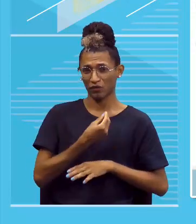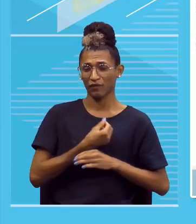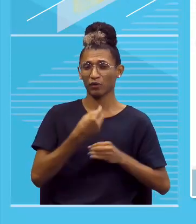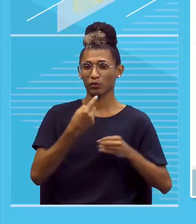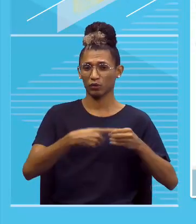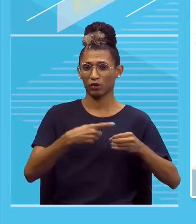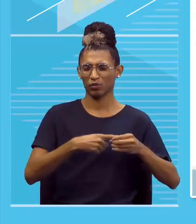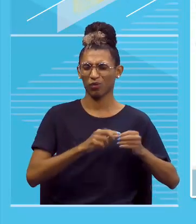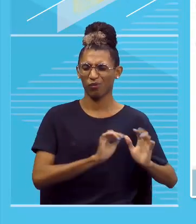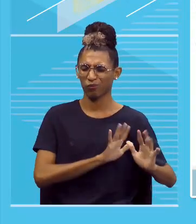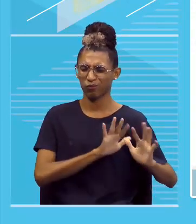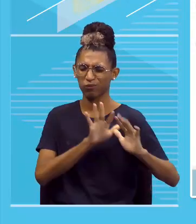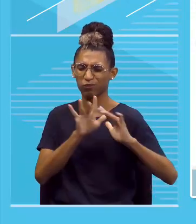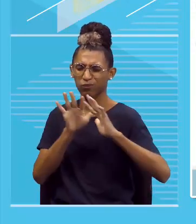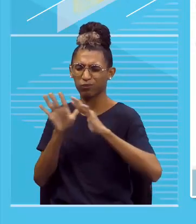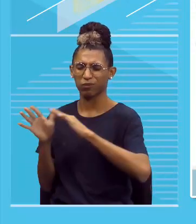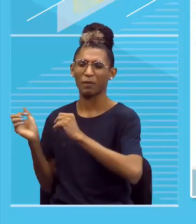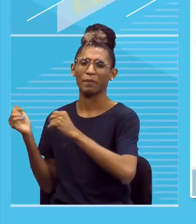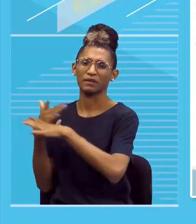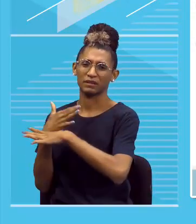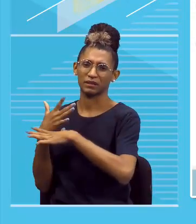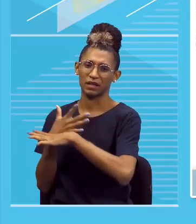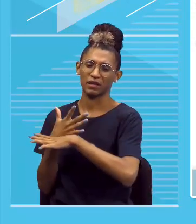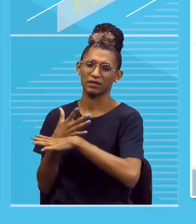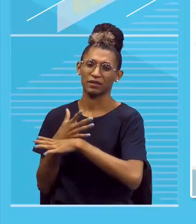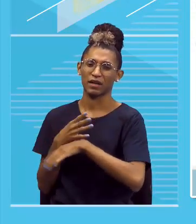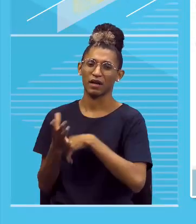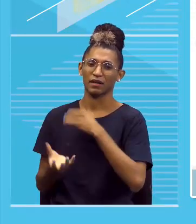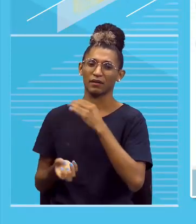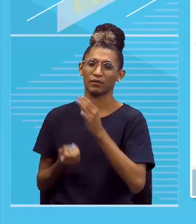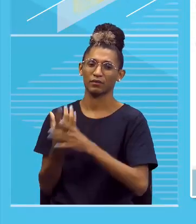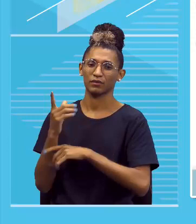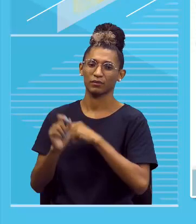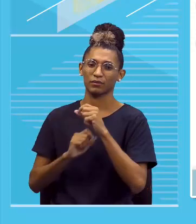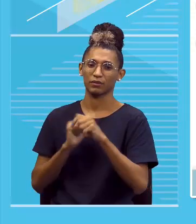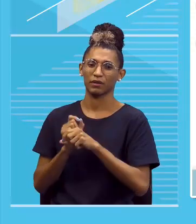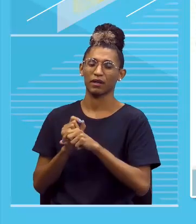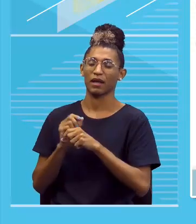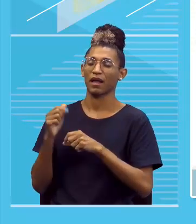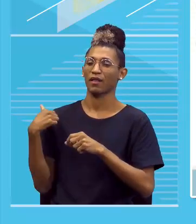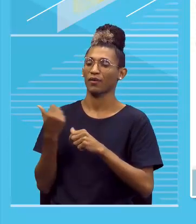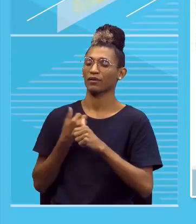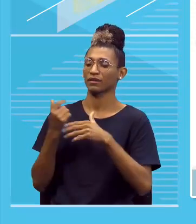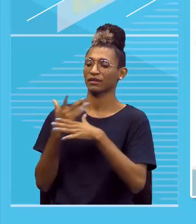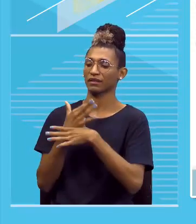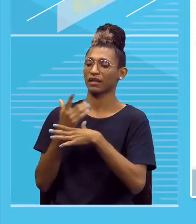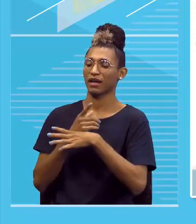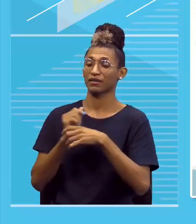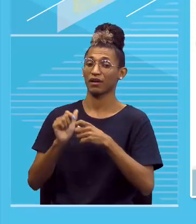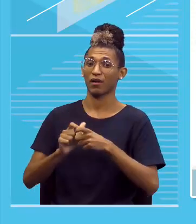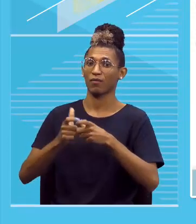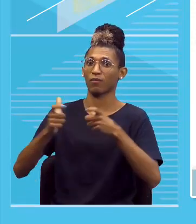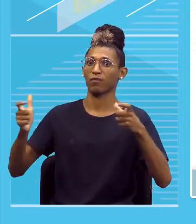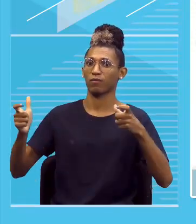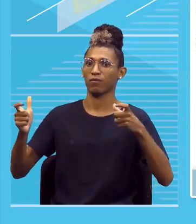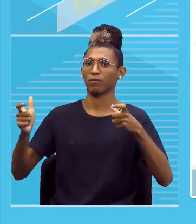quantidade isso gerou o inchaço das nossas cidades